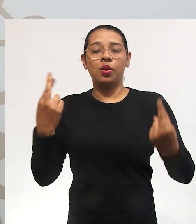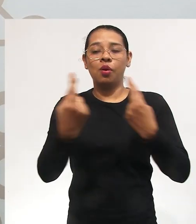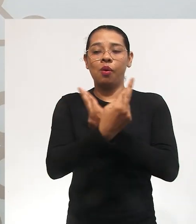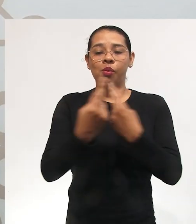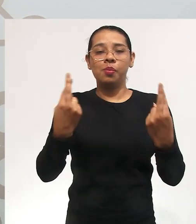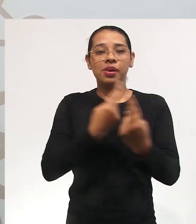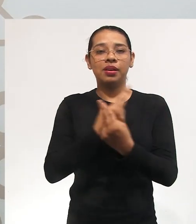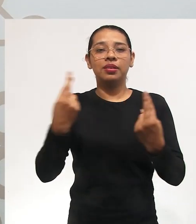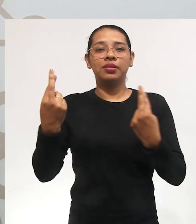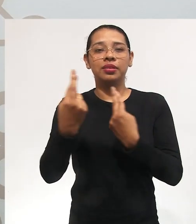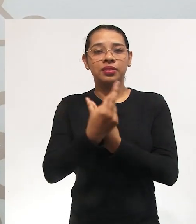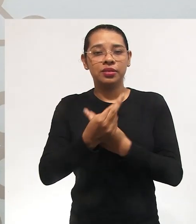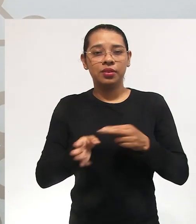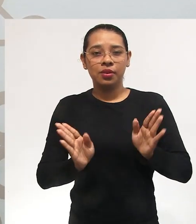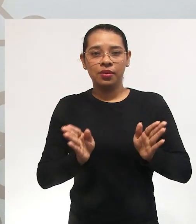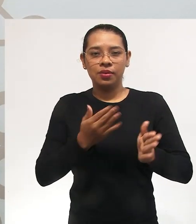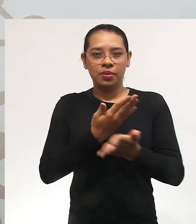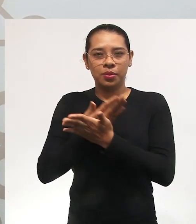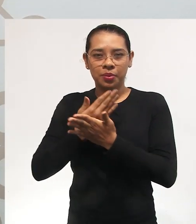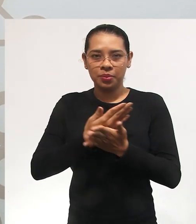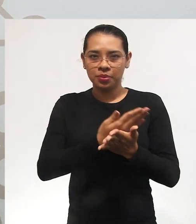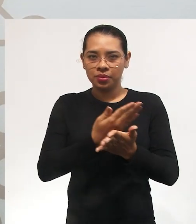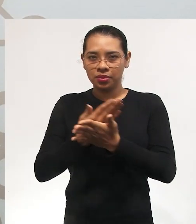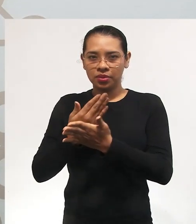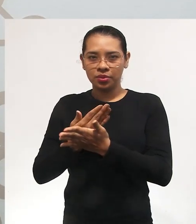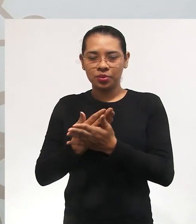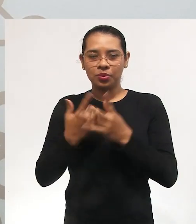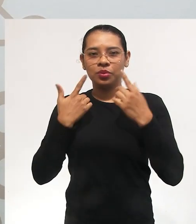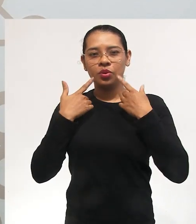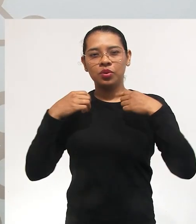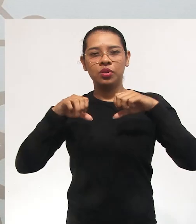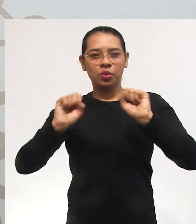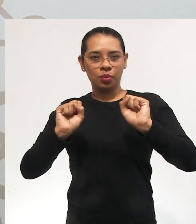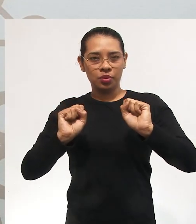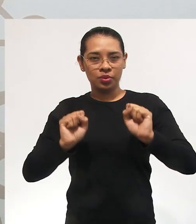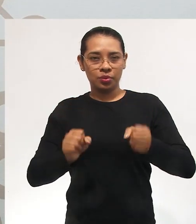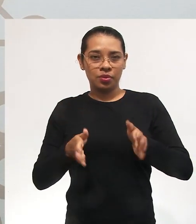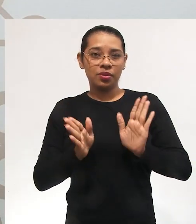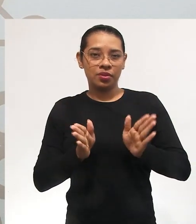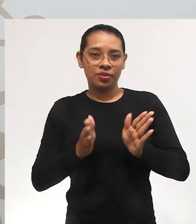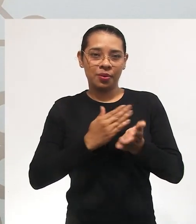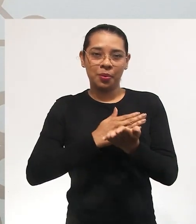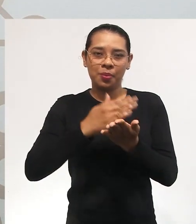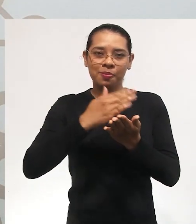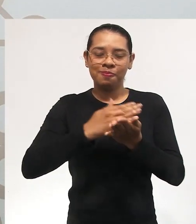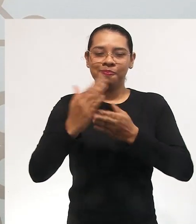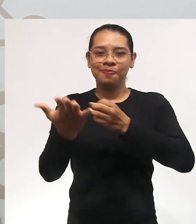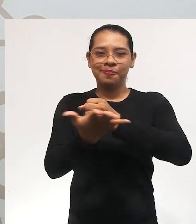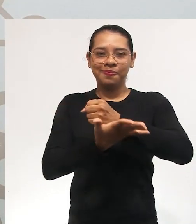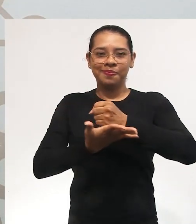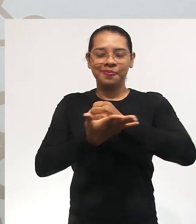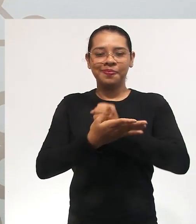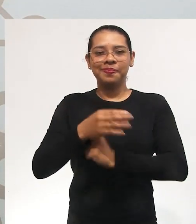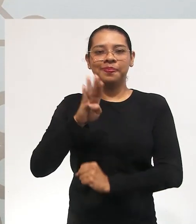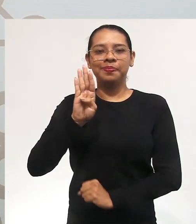estudos linguísticos que estão acontecendo aí nesse momento, né? Já no momento da BNCC. Então, tem essa